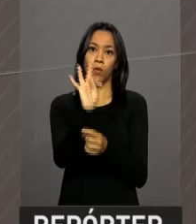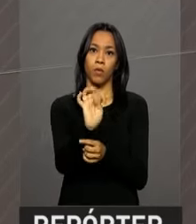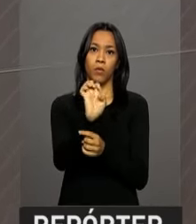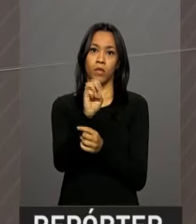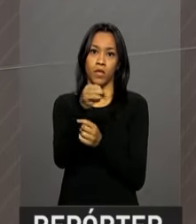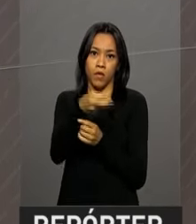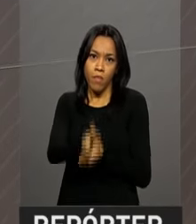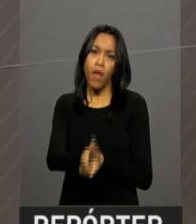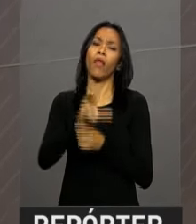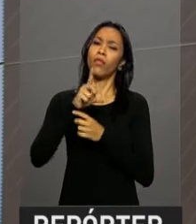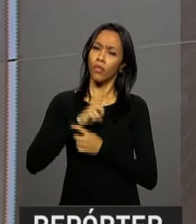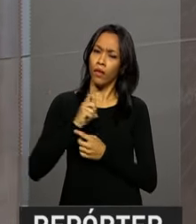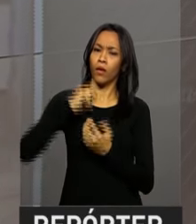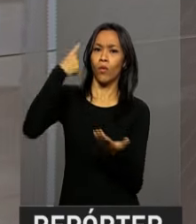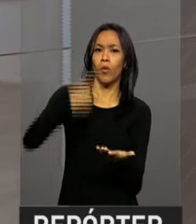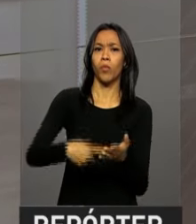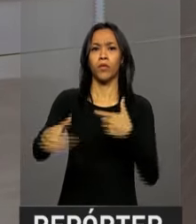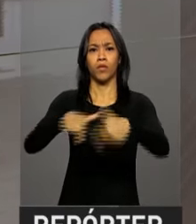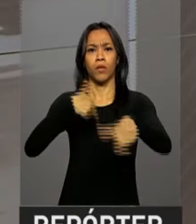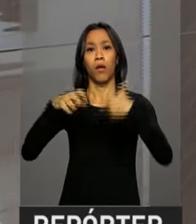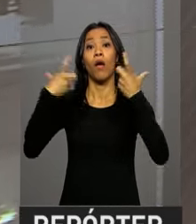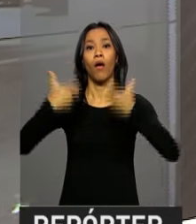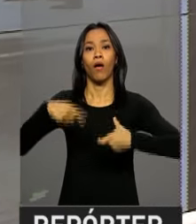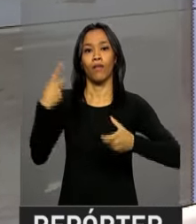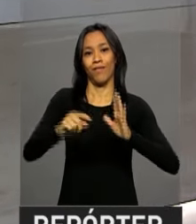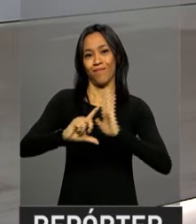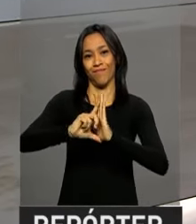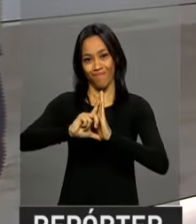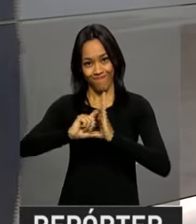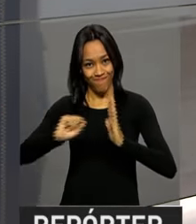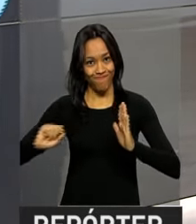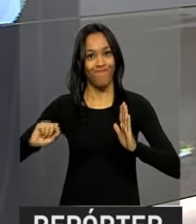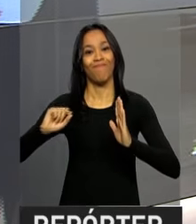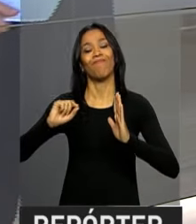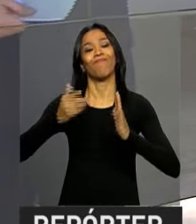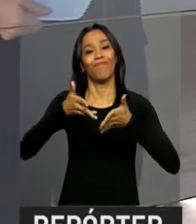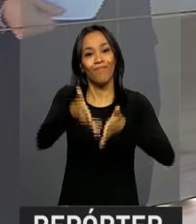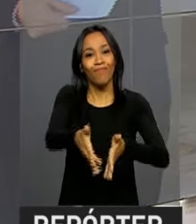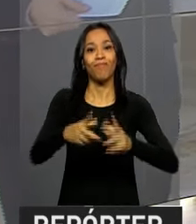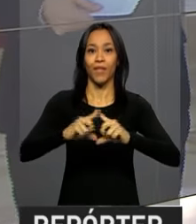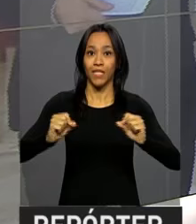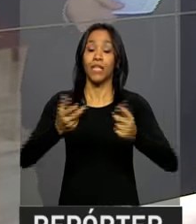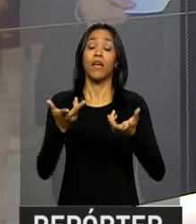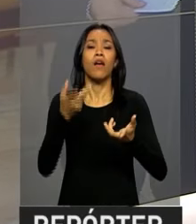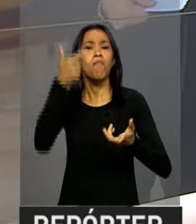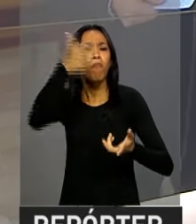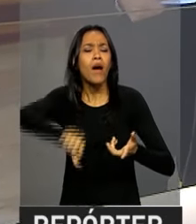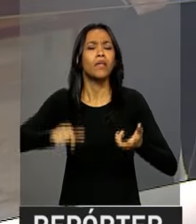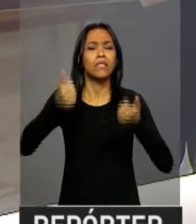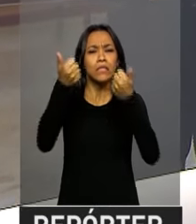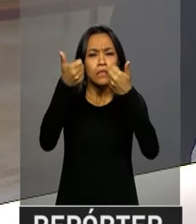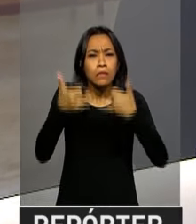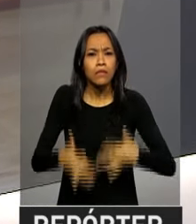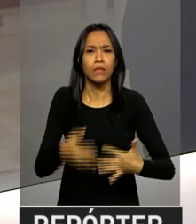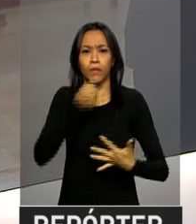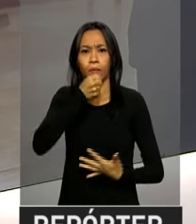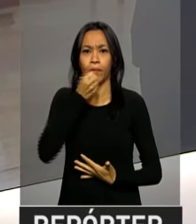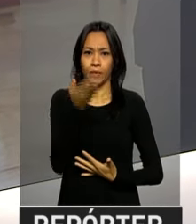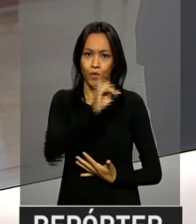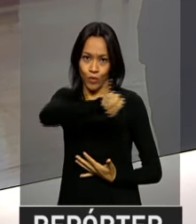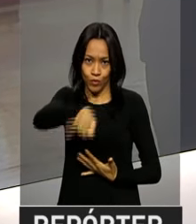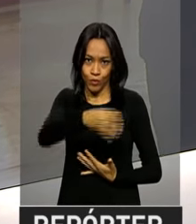hoje aqui em Brasília e nós vamos ao vivo ao Palácio do Planalto conversar mais uma vez com João Pedro Neto que traz as informações pra gente